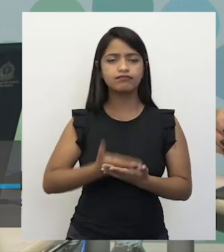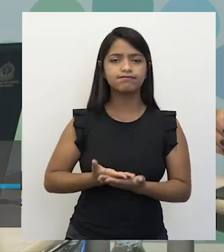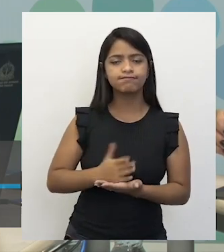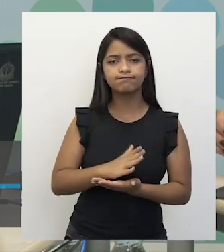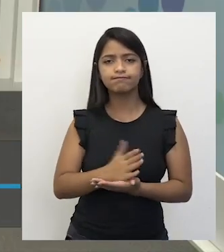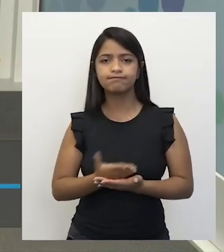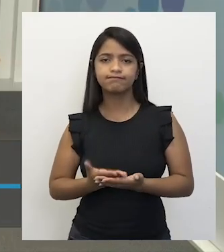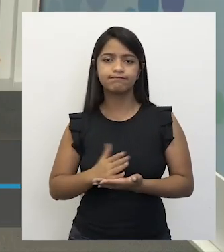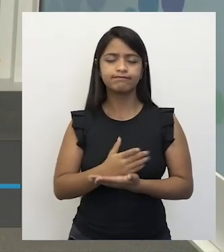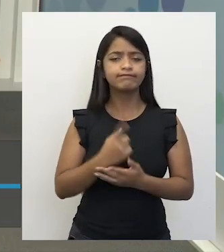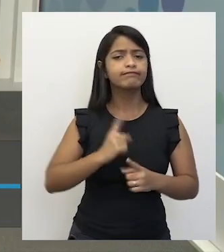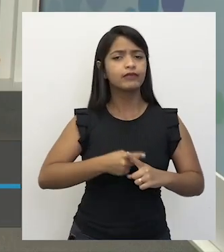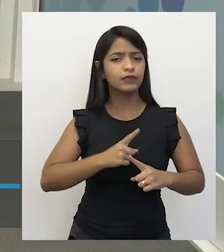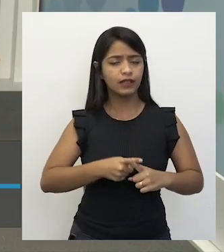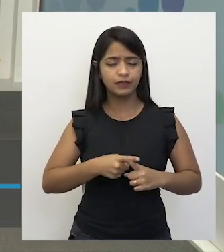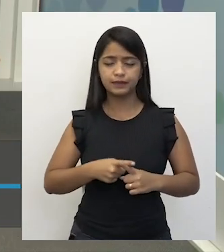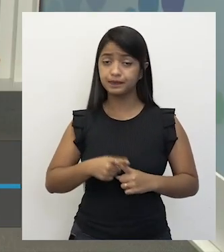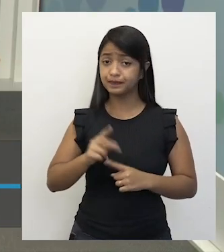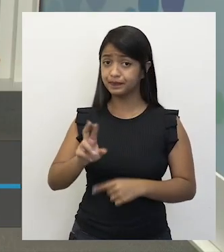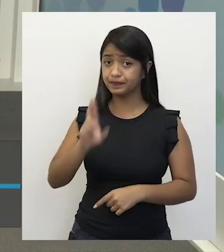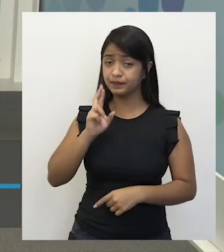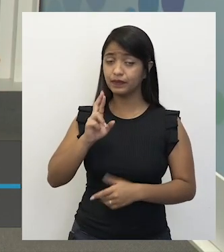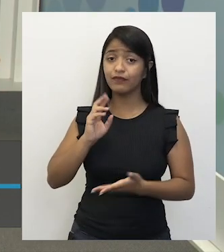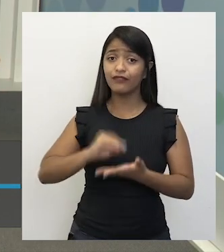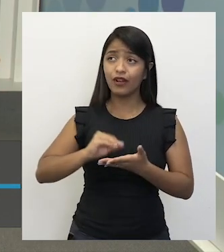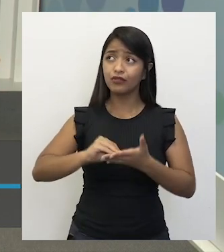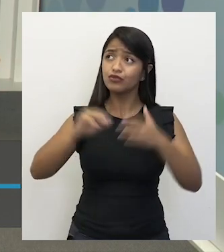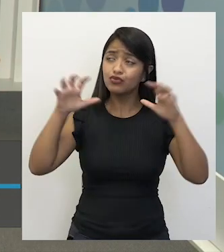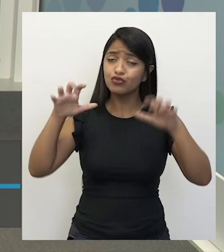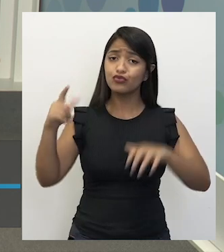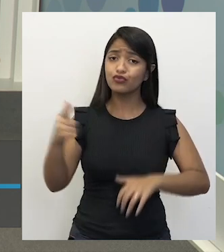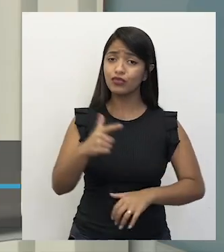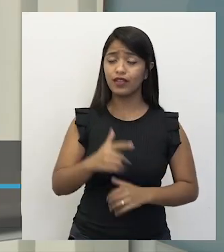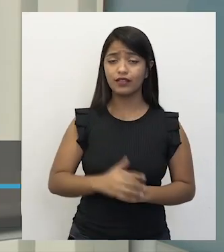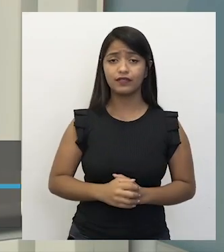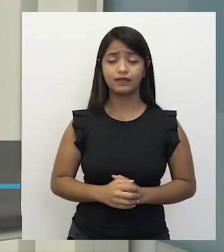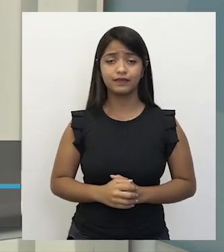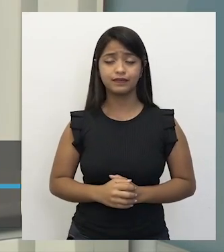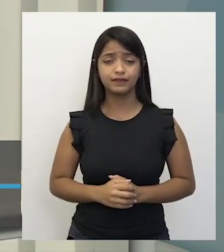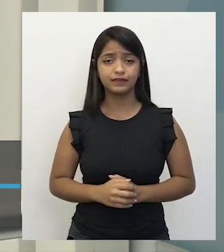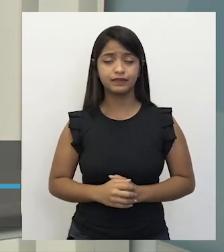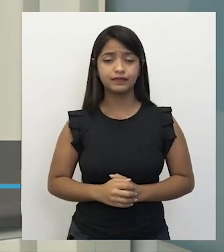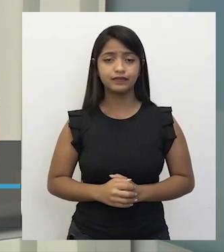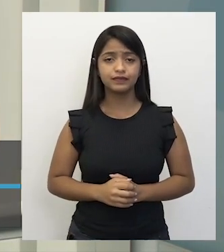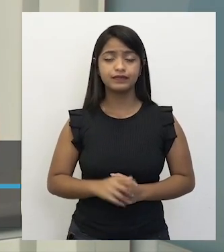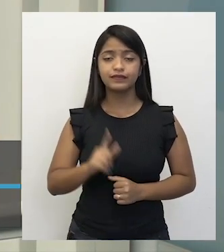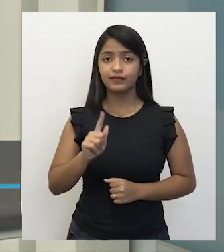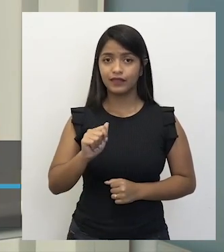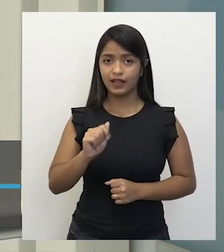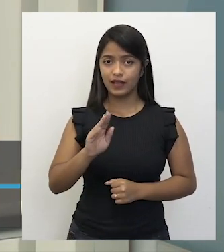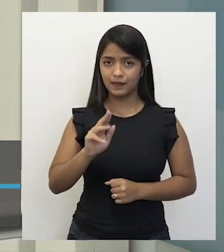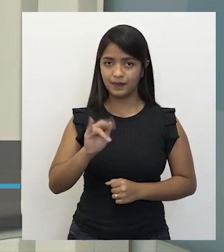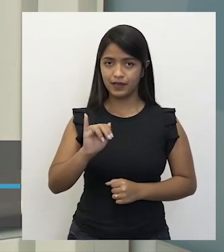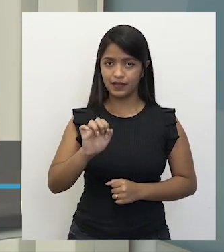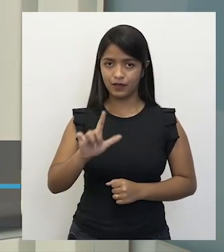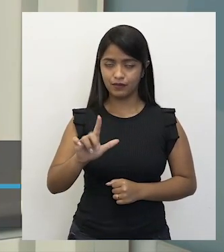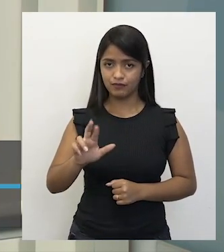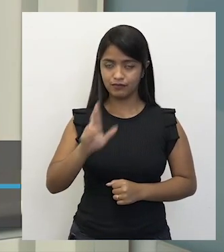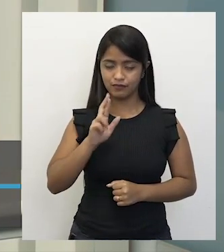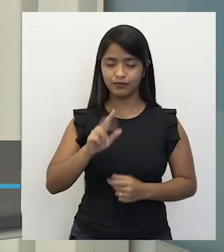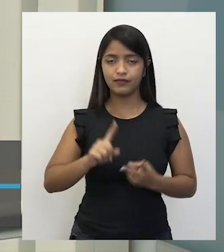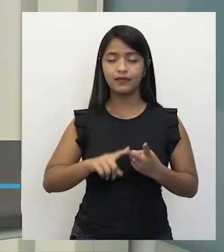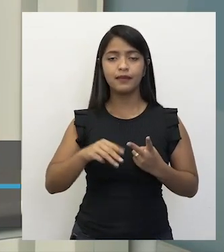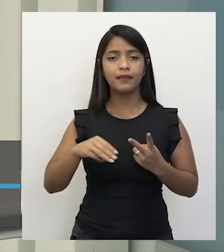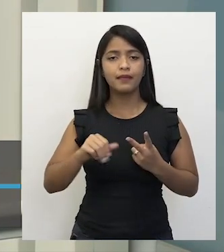Por que eles estavam inquietos? Eles colocaram a falta de chuva. Isso foi o Gabriel que colocou falta de chuva. A